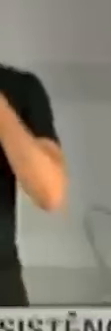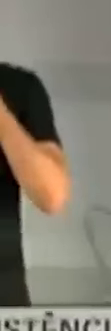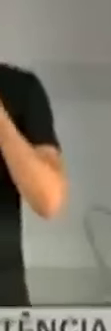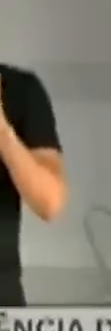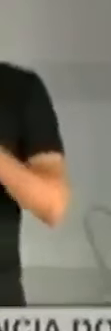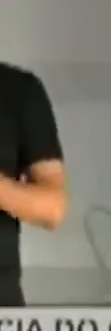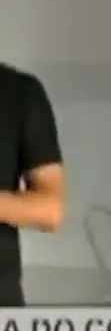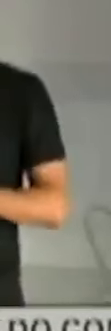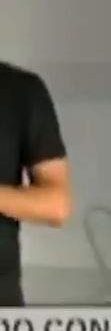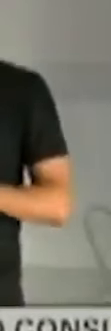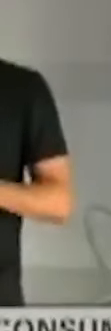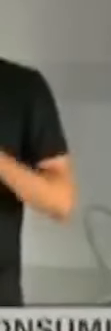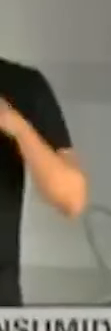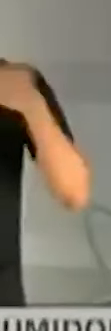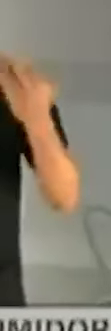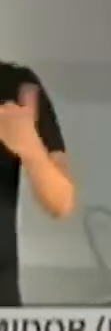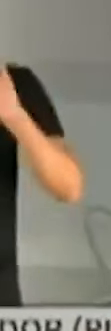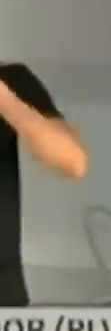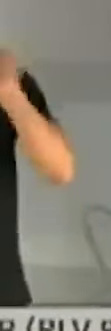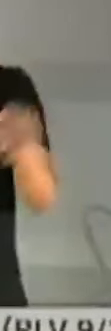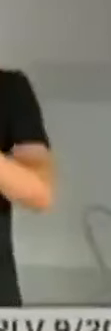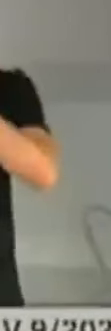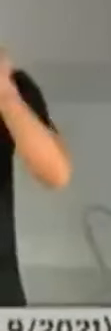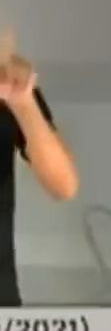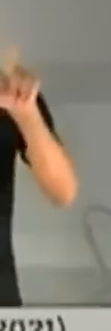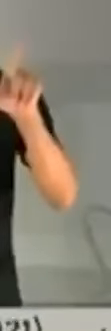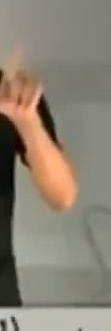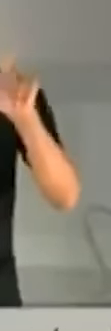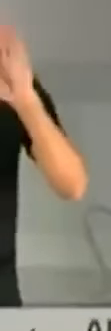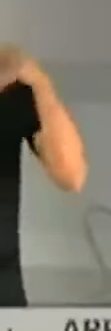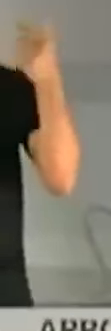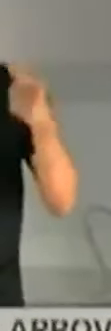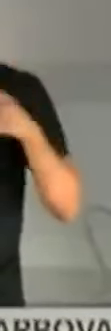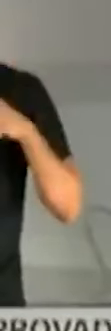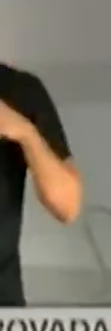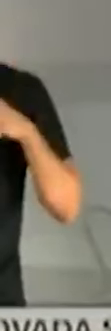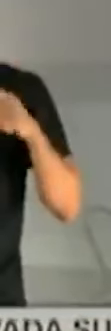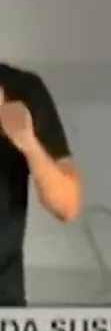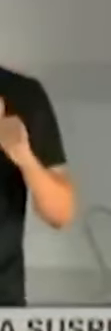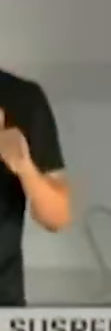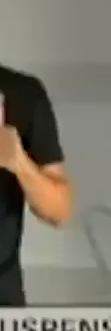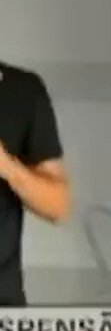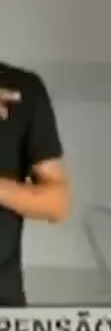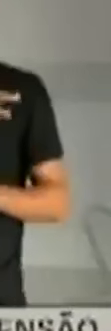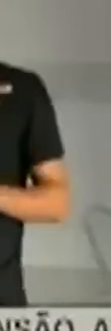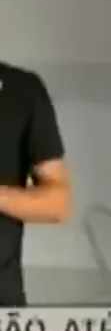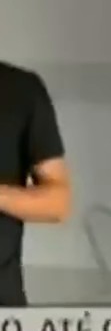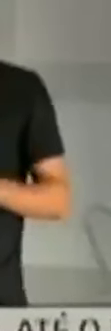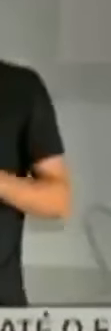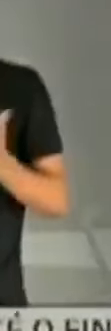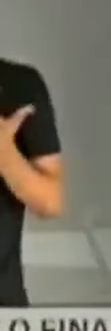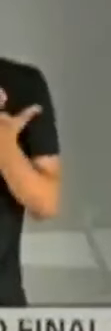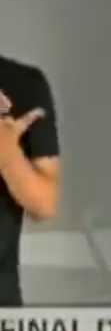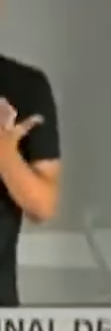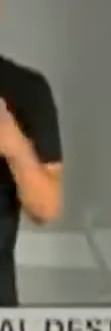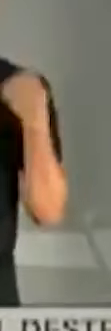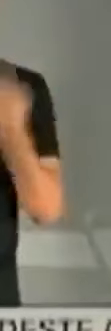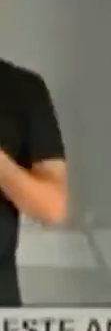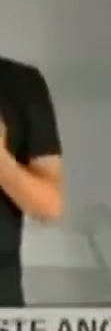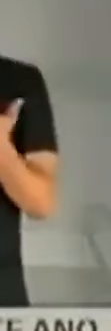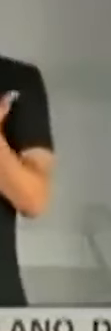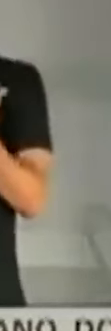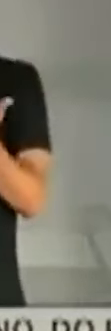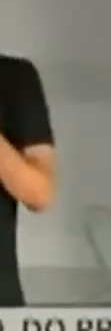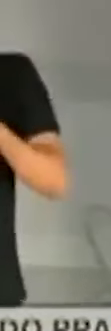Oi e aí em Julho também quando ouvi essa essa primeira iniciativa nós fizemos a